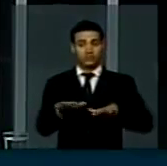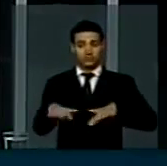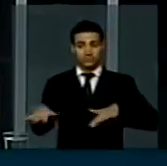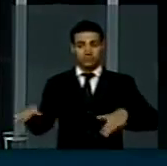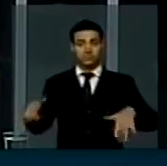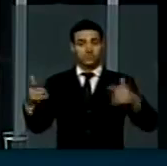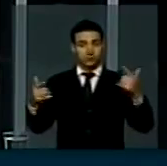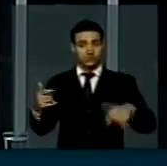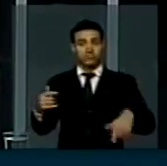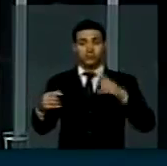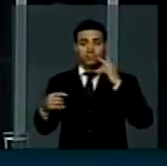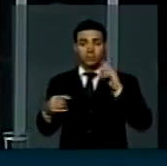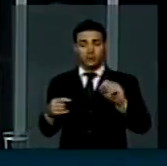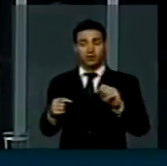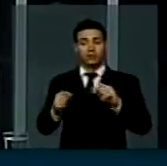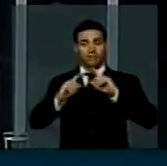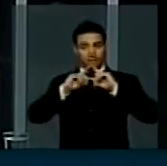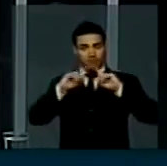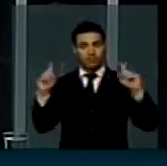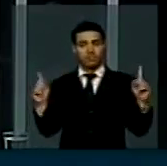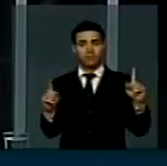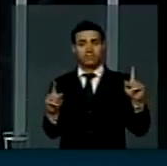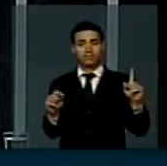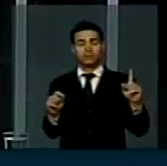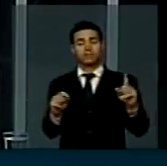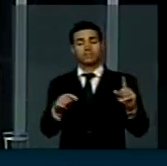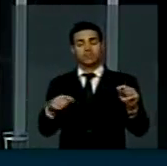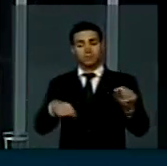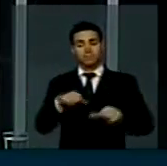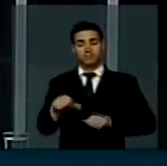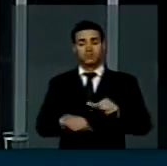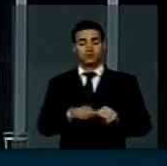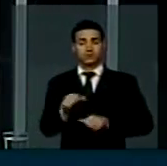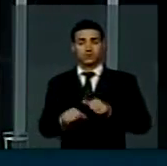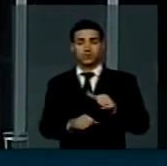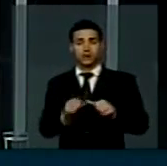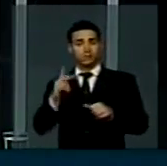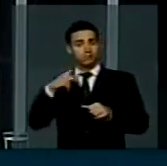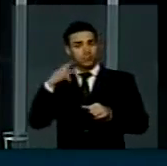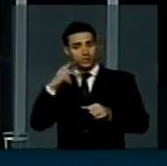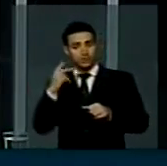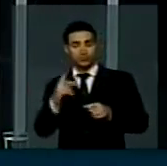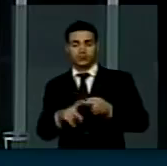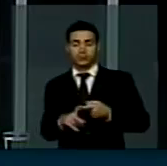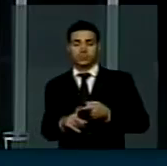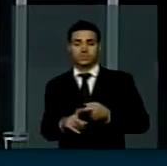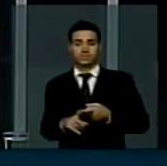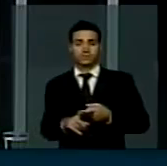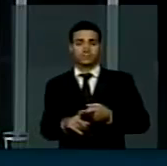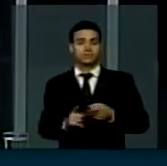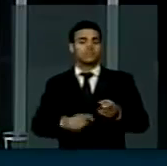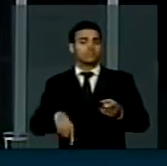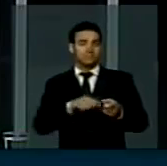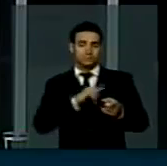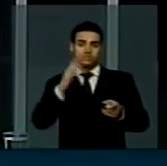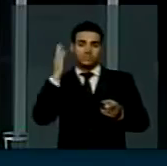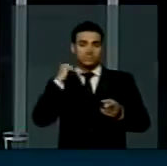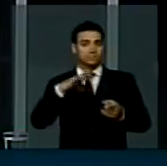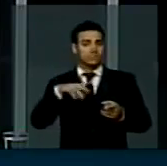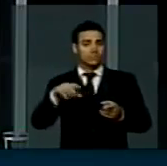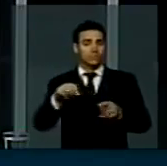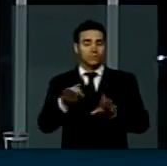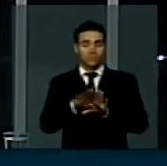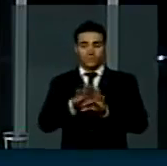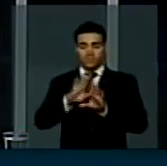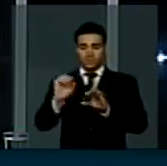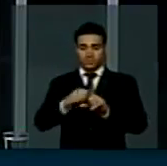sociedade, exatamente para reivindicar uma mudança de postura na política que entendemos todos nós, e a sociedade